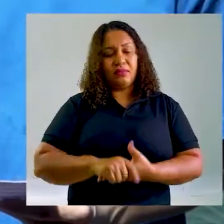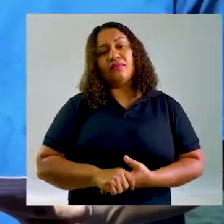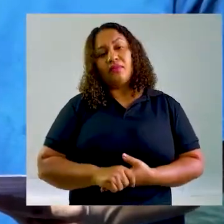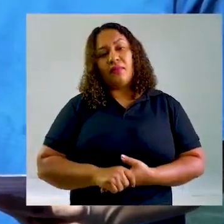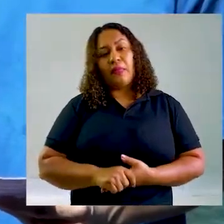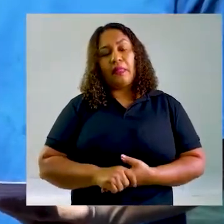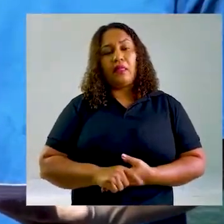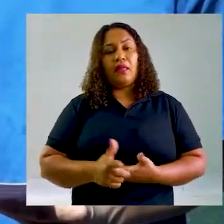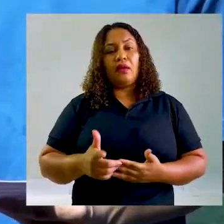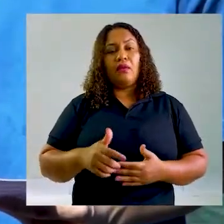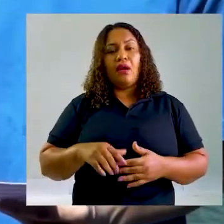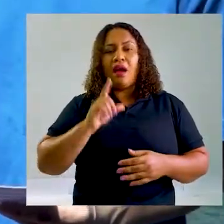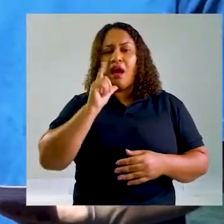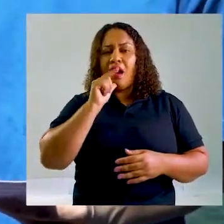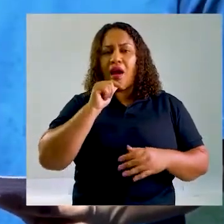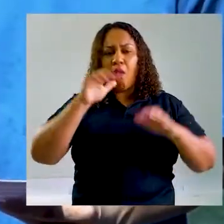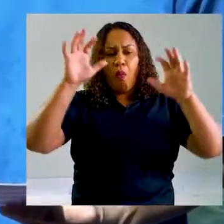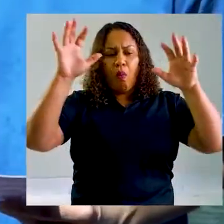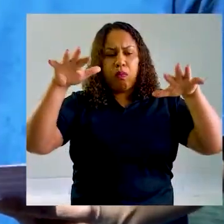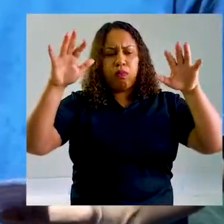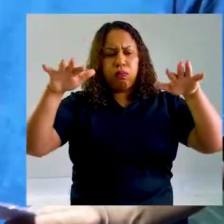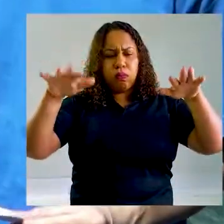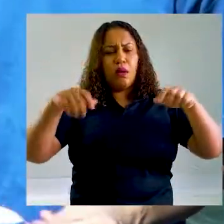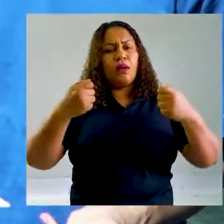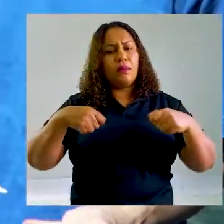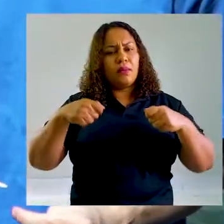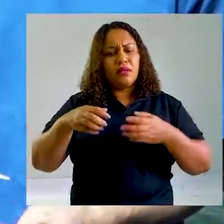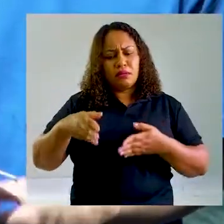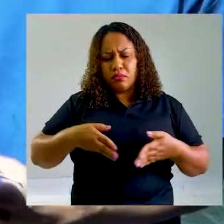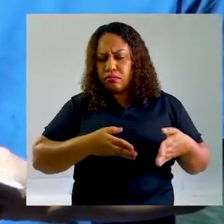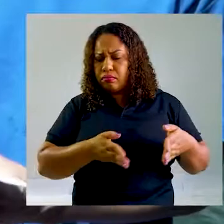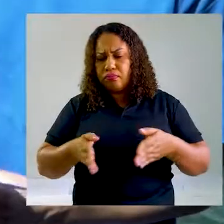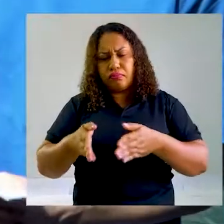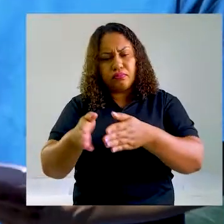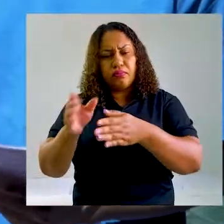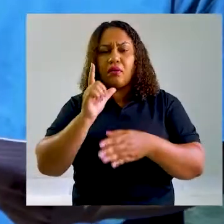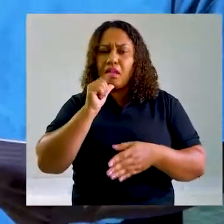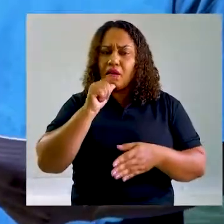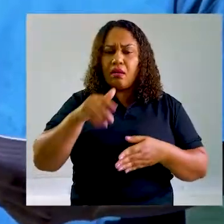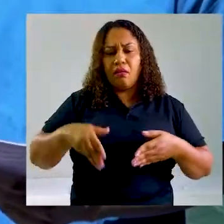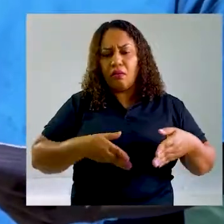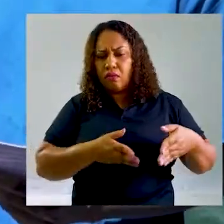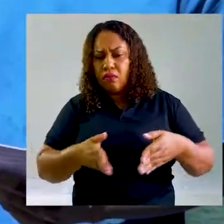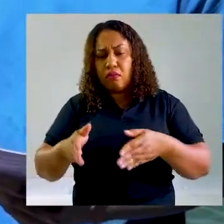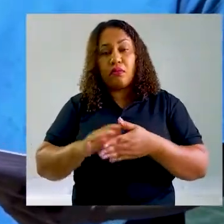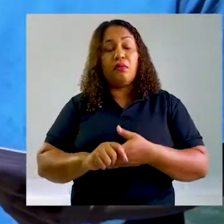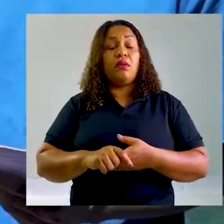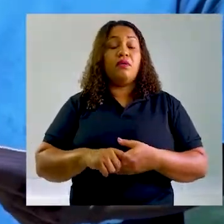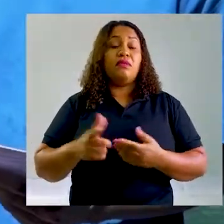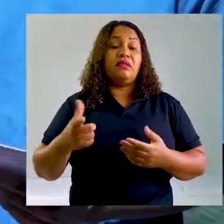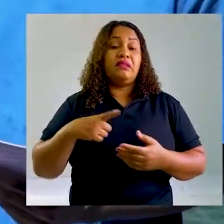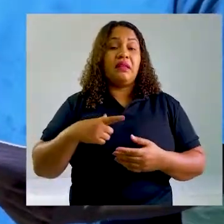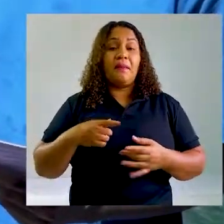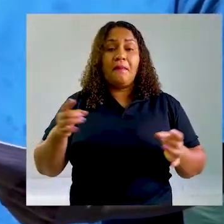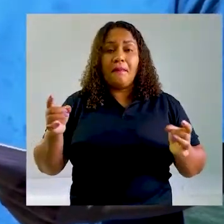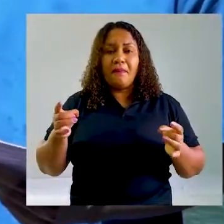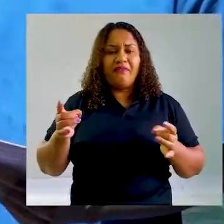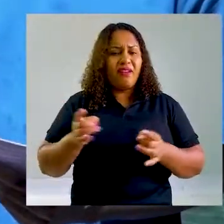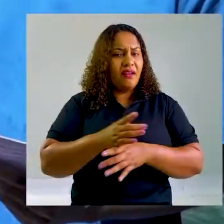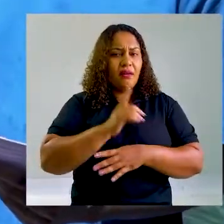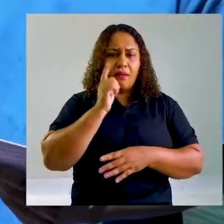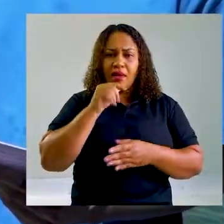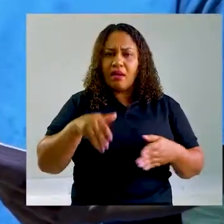certo? Aquele volume d'água que cai na bacia, ele tem que seguir o caminho natural dele. Quando você está ocupando, estrangulando o